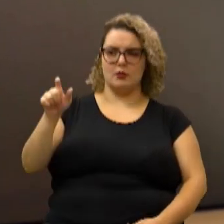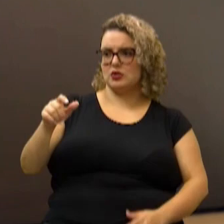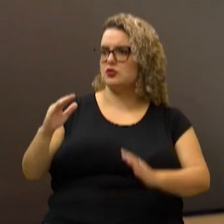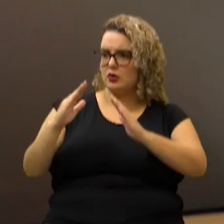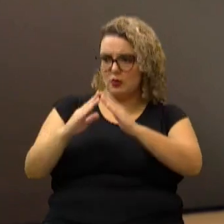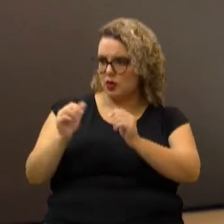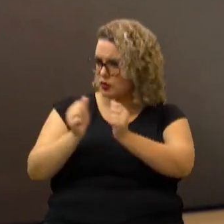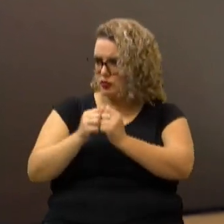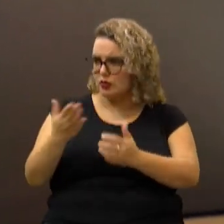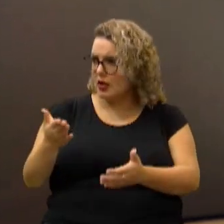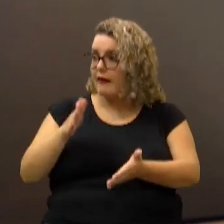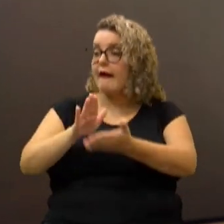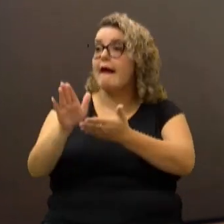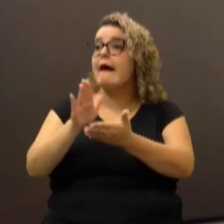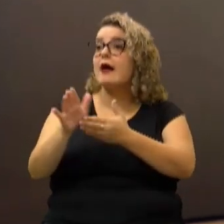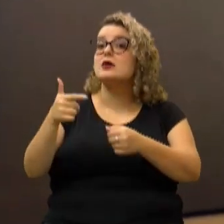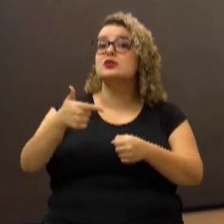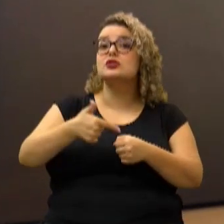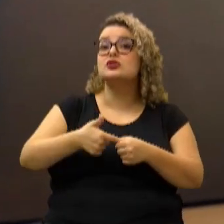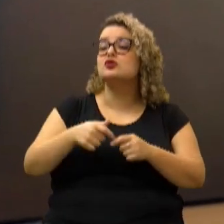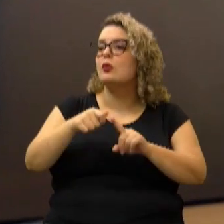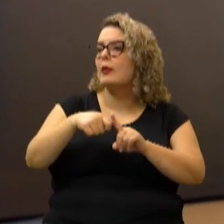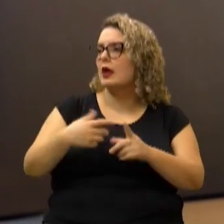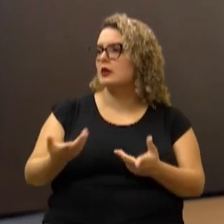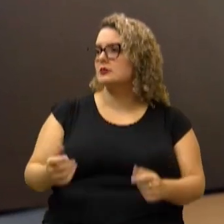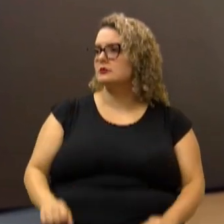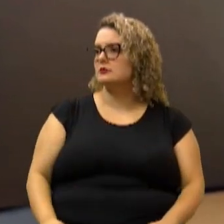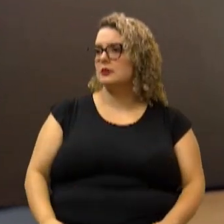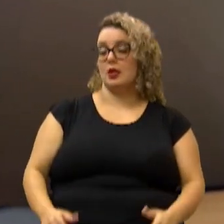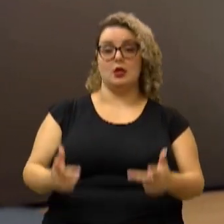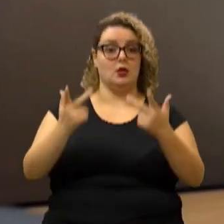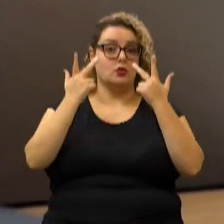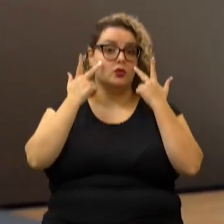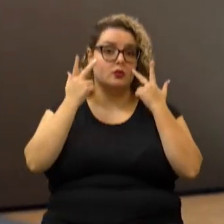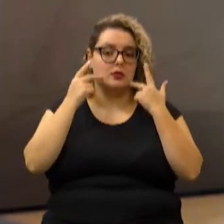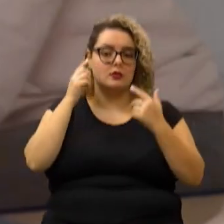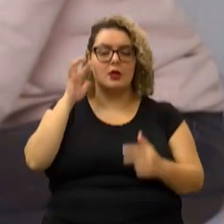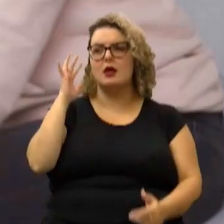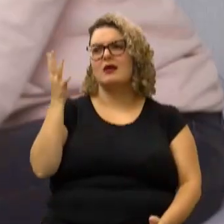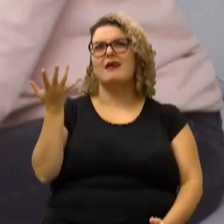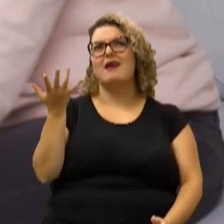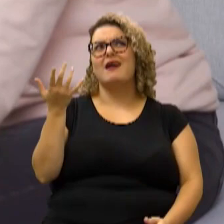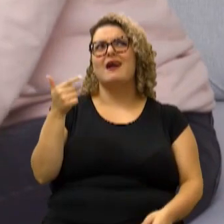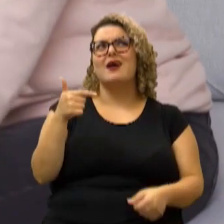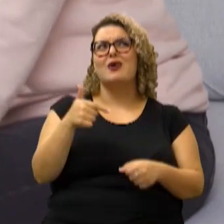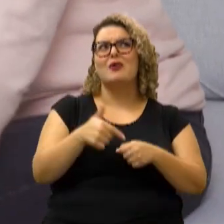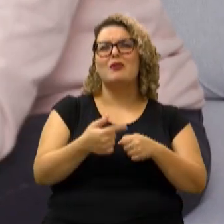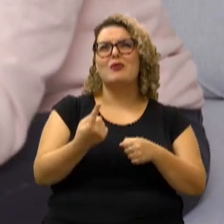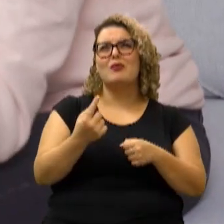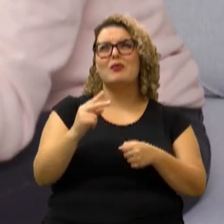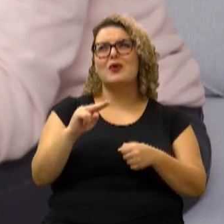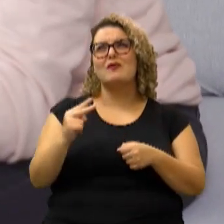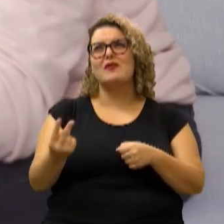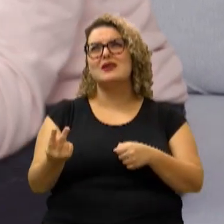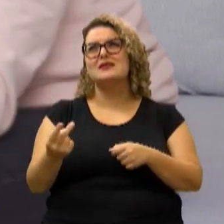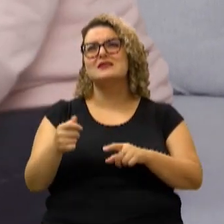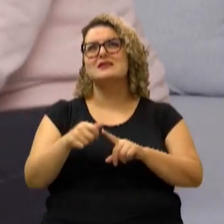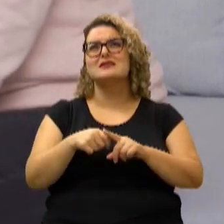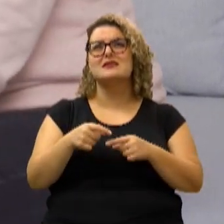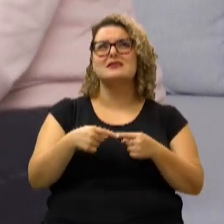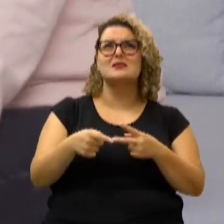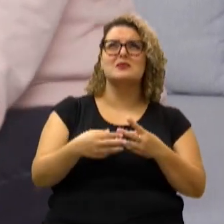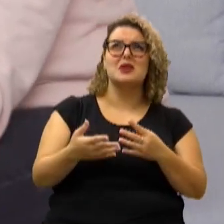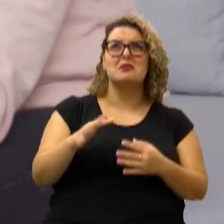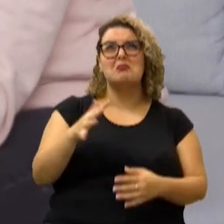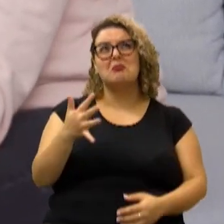pessoa que mora com você gastam de gasolina no mês normalmente o vai passar pela tua cabeça é eu encho o tanque uma vez por semana